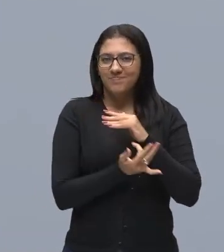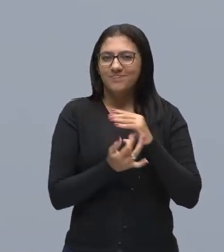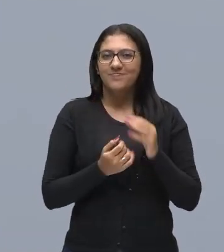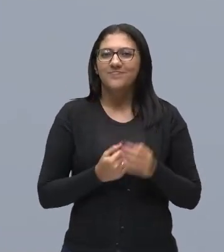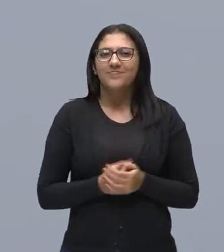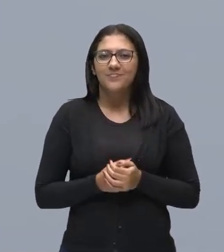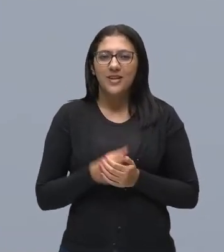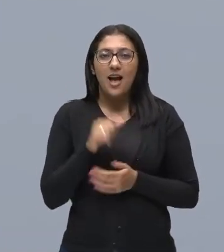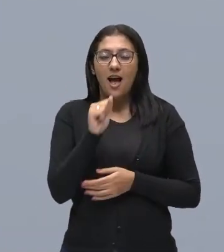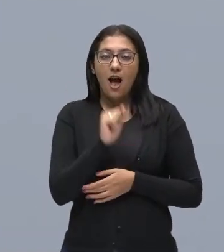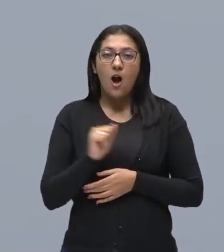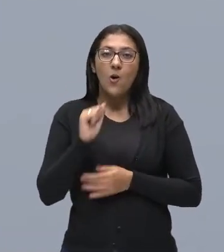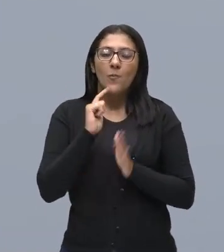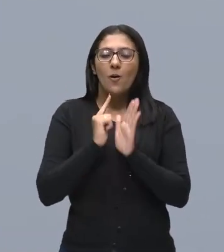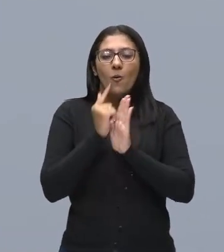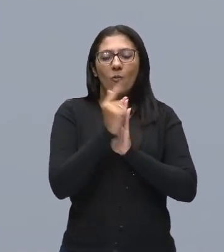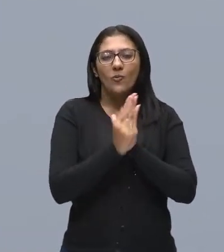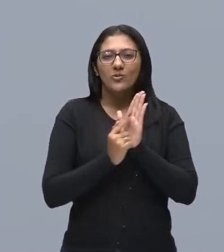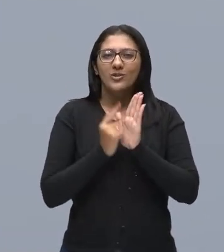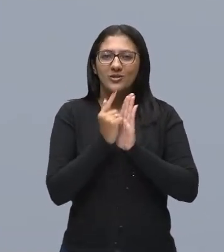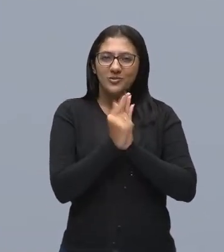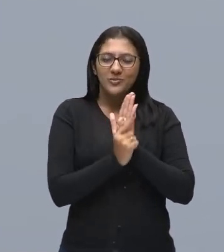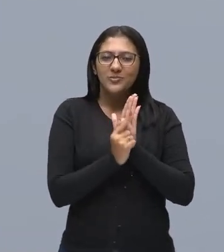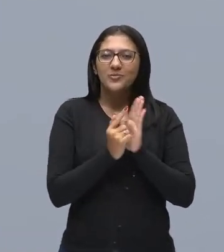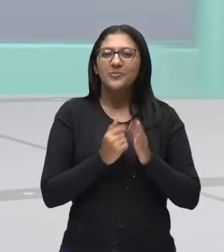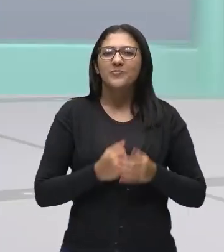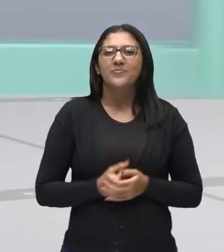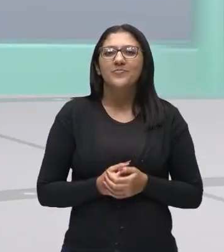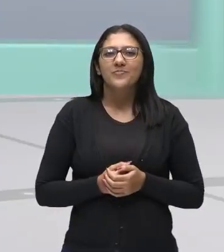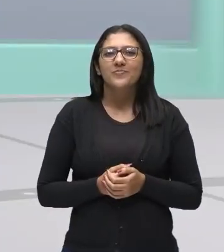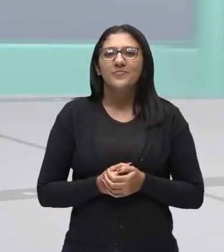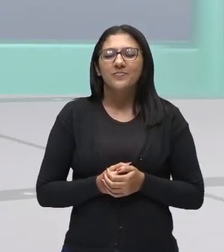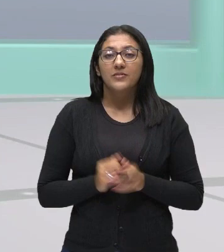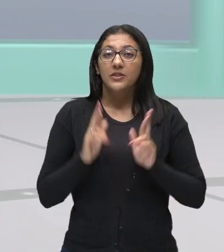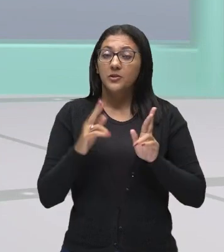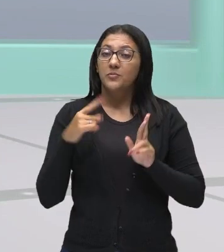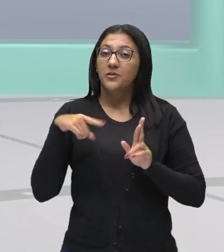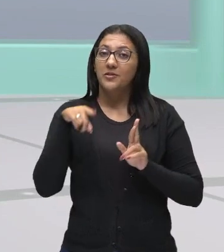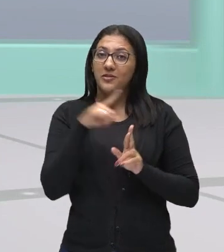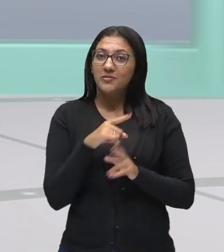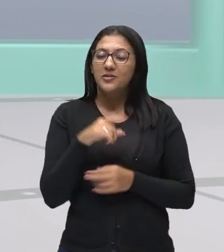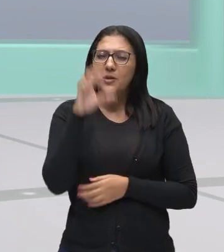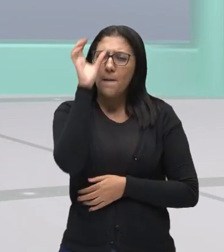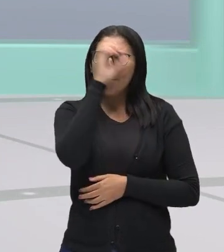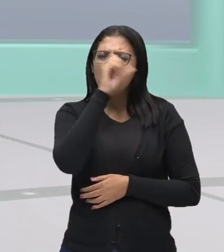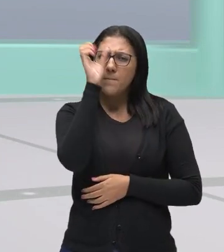sociais, @Contraturno Digital. Espero que os senhores